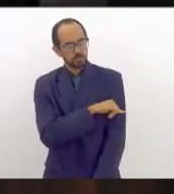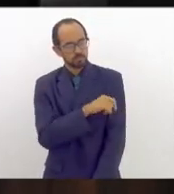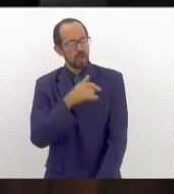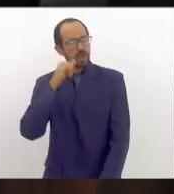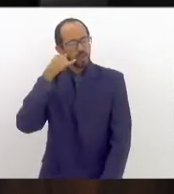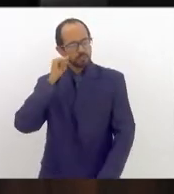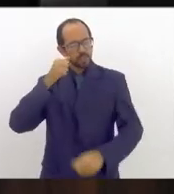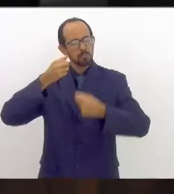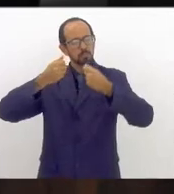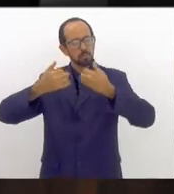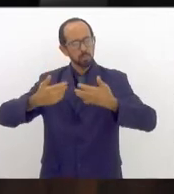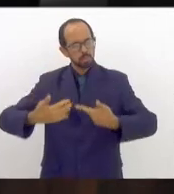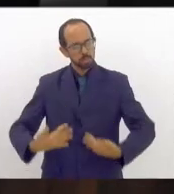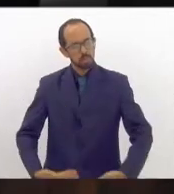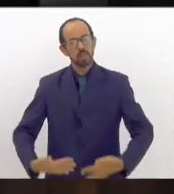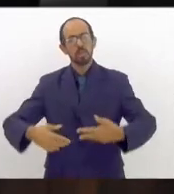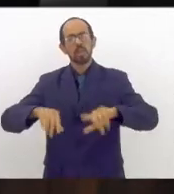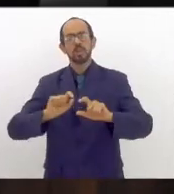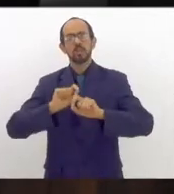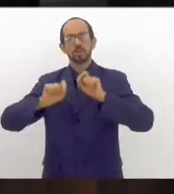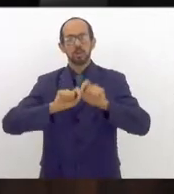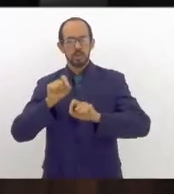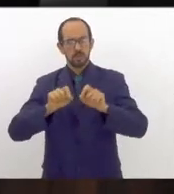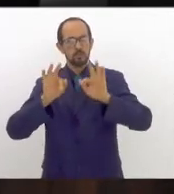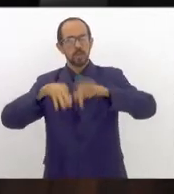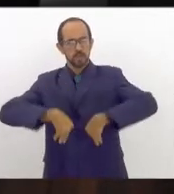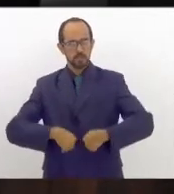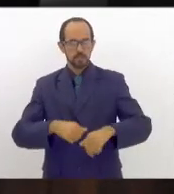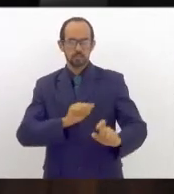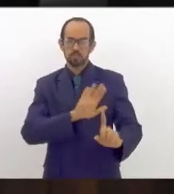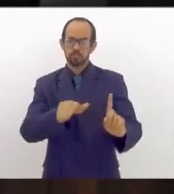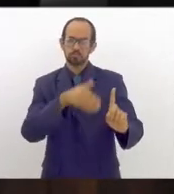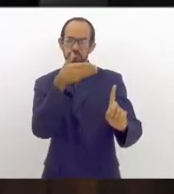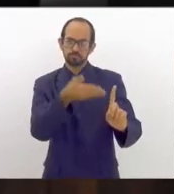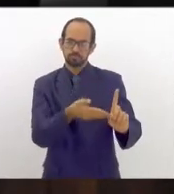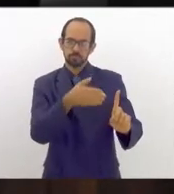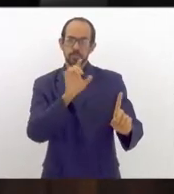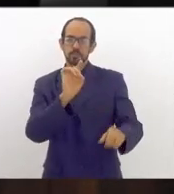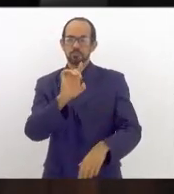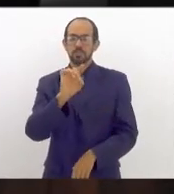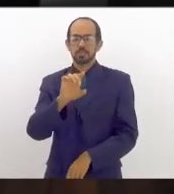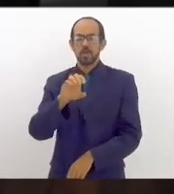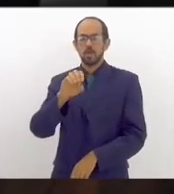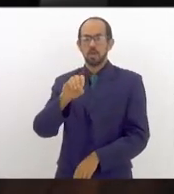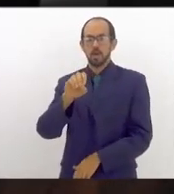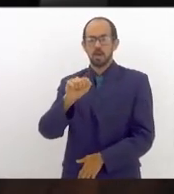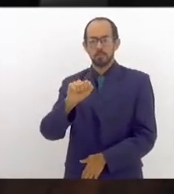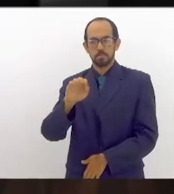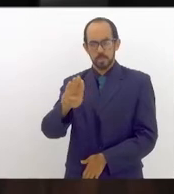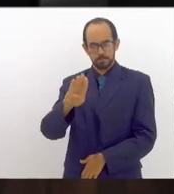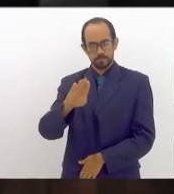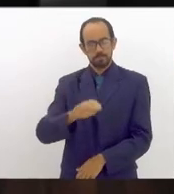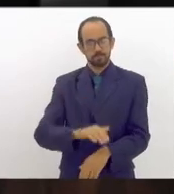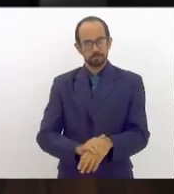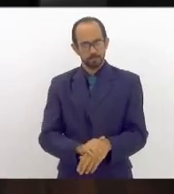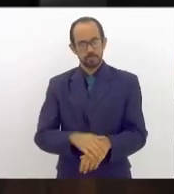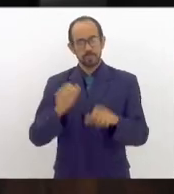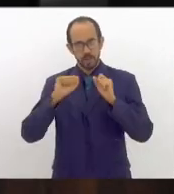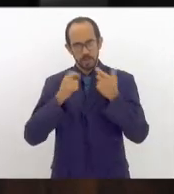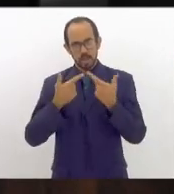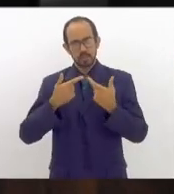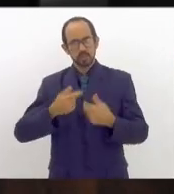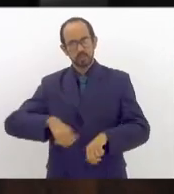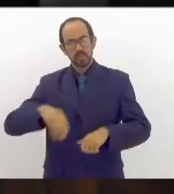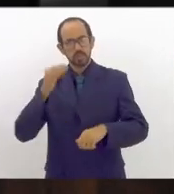concluir reiterando minhas felicitações aos homenageados especialmente a OAB e alerj tem